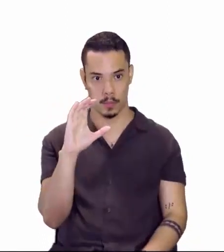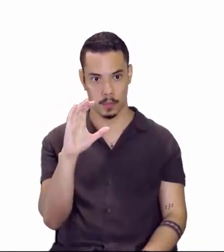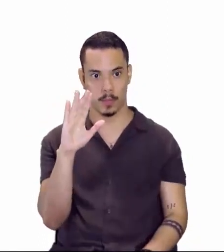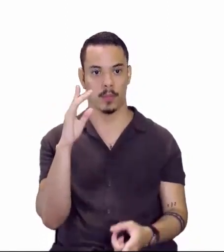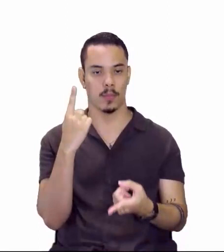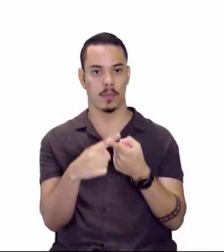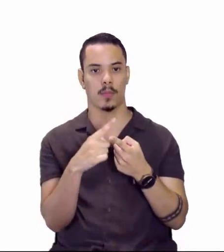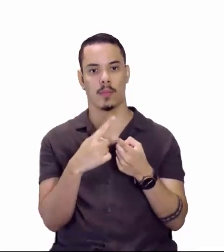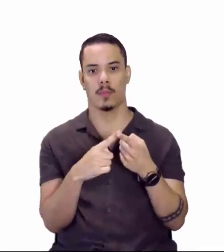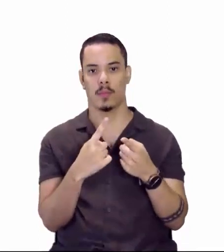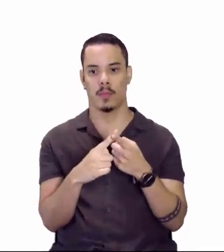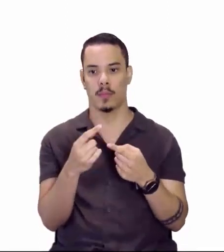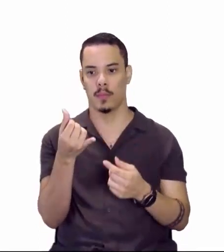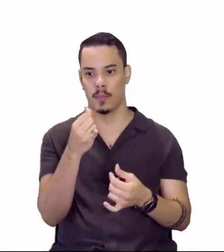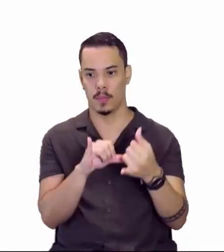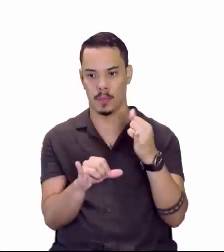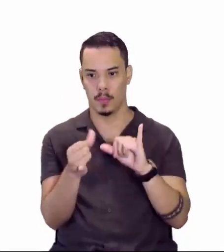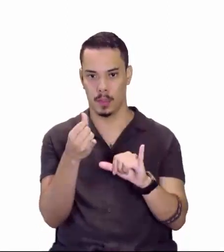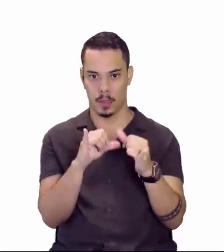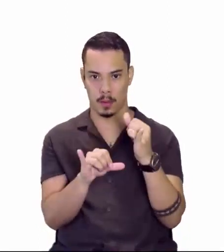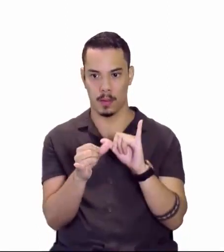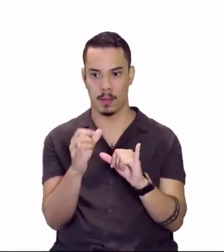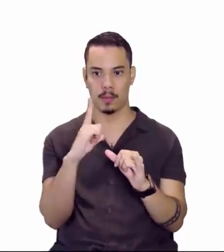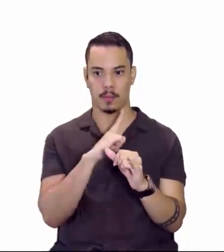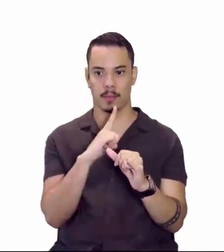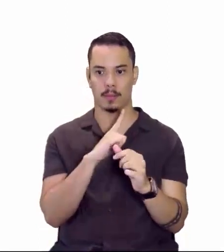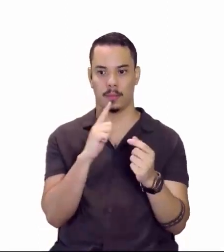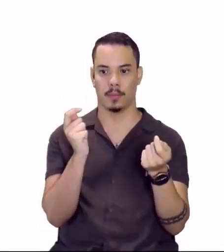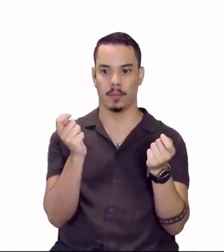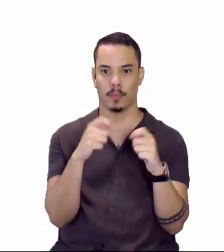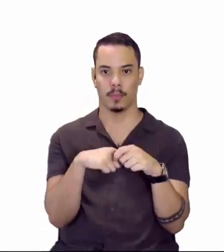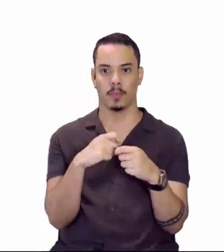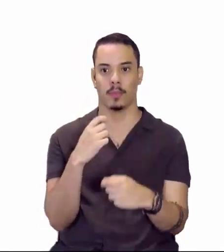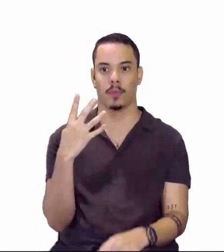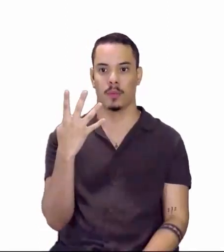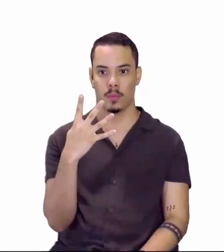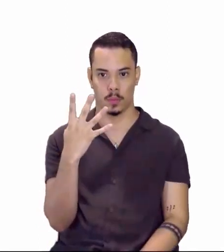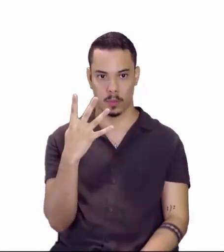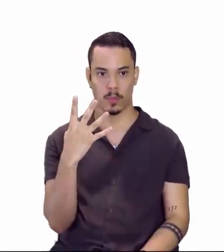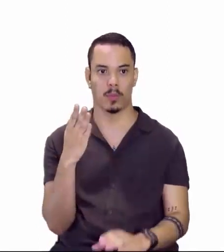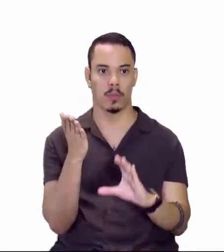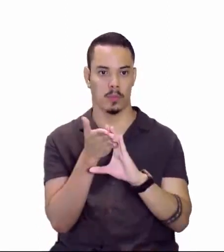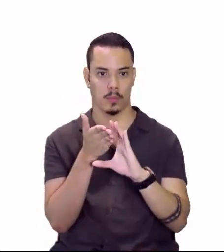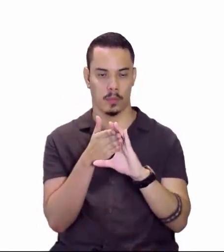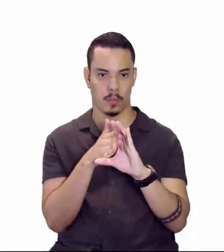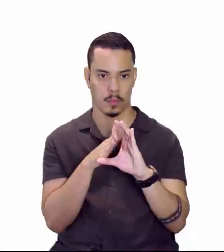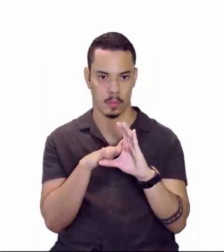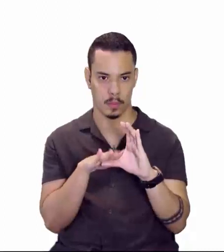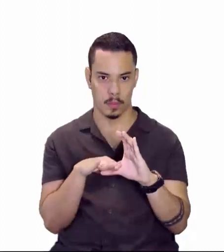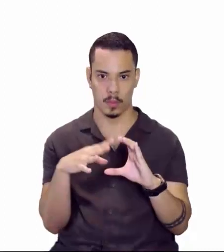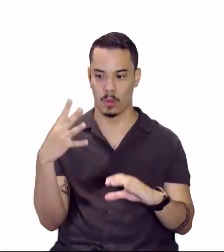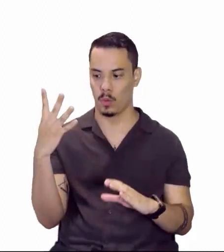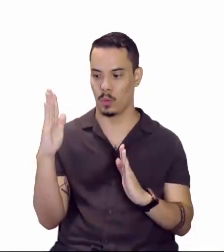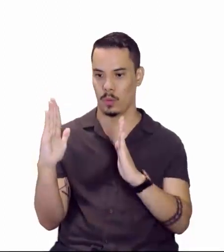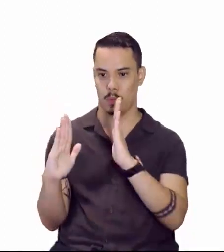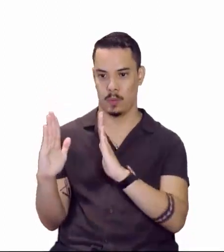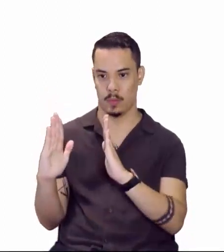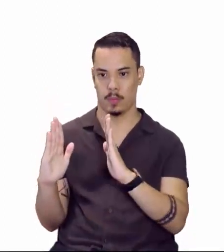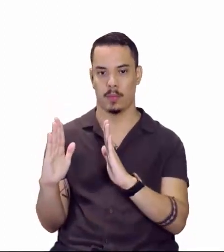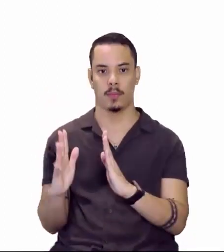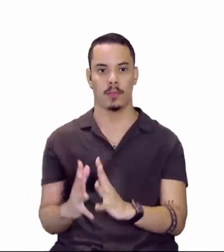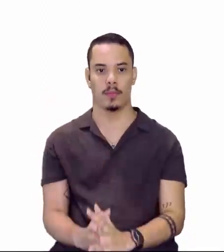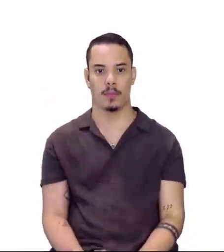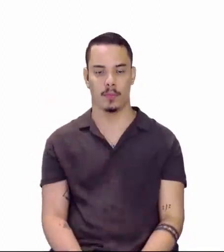É o elemento químico que possui 4 camadas eletrônicas, localizando-se no 4º período da